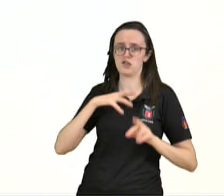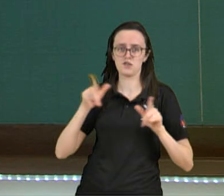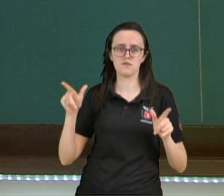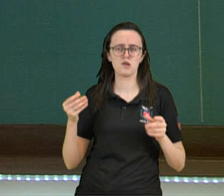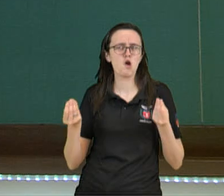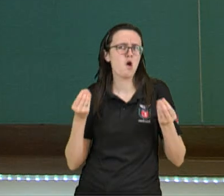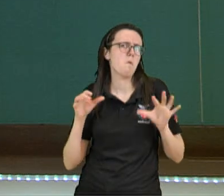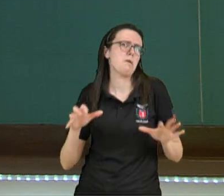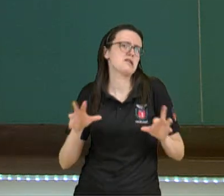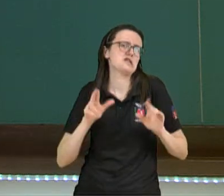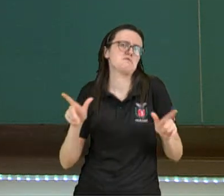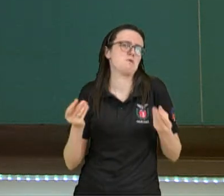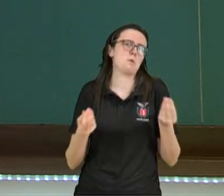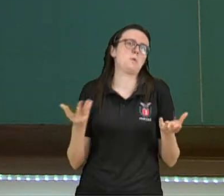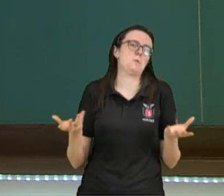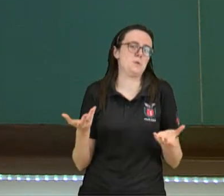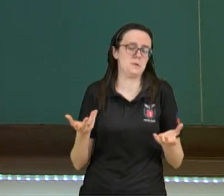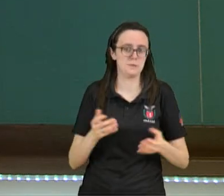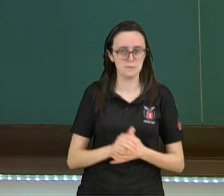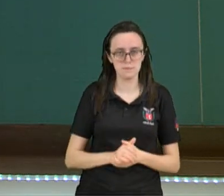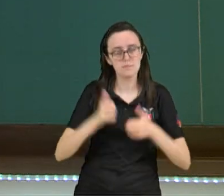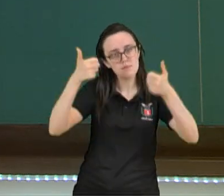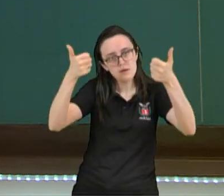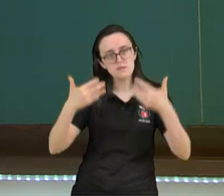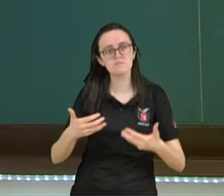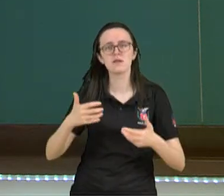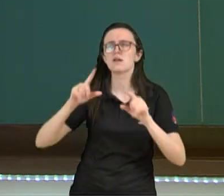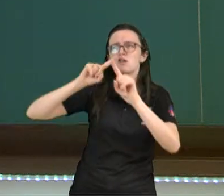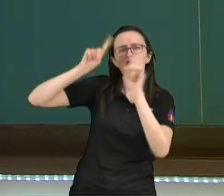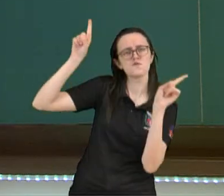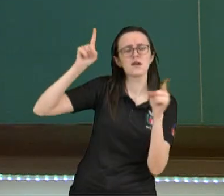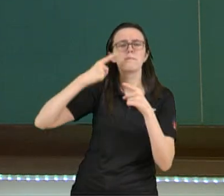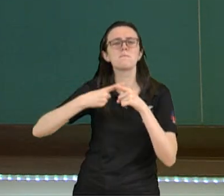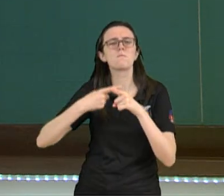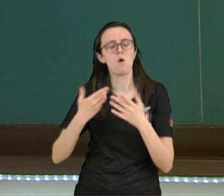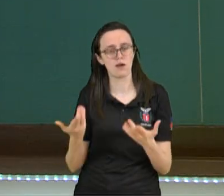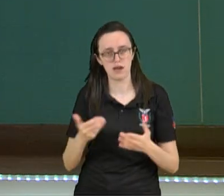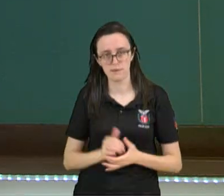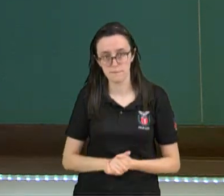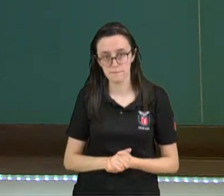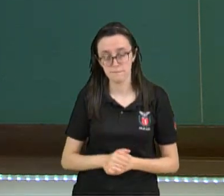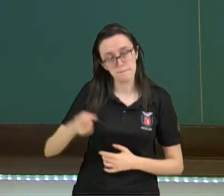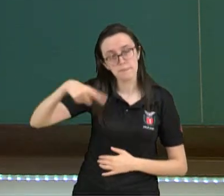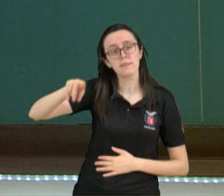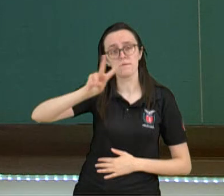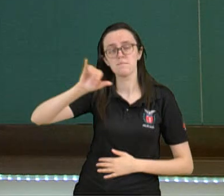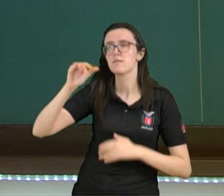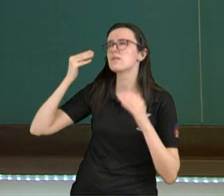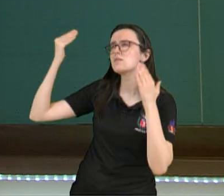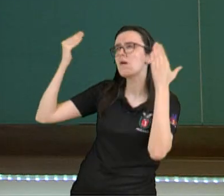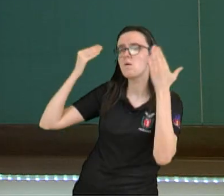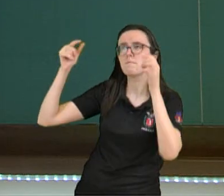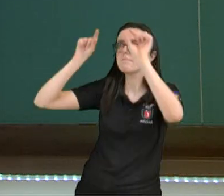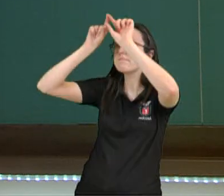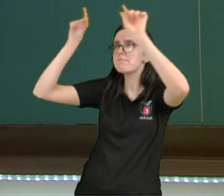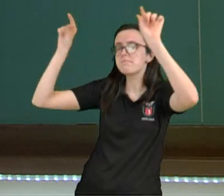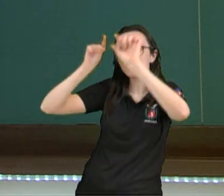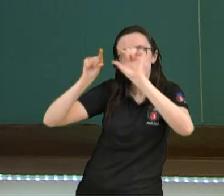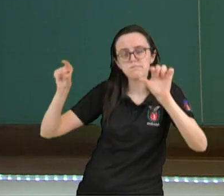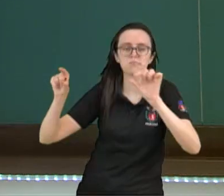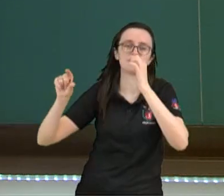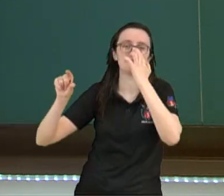foram escritas de maneiras diferentes? Explique esta diferença. Então, vocês vão comparar aqui, ó, as manchetes,